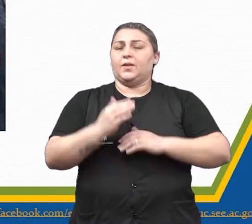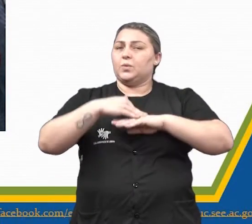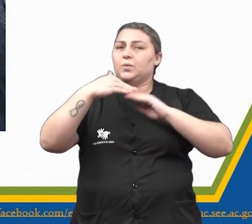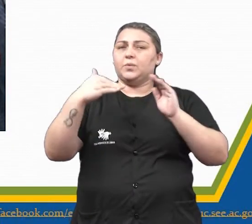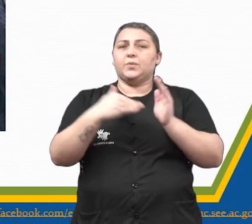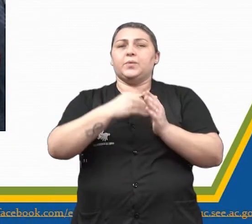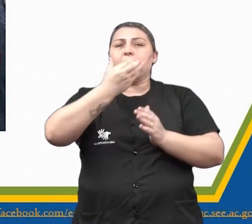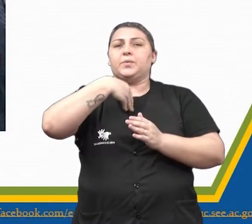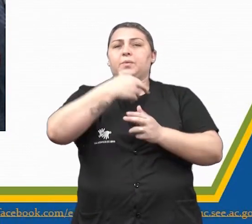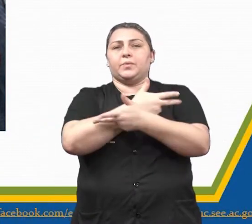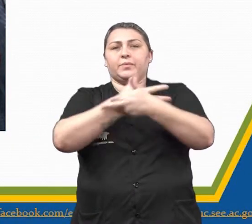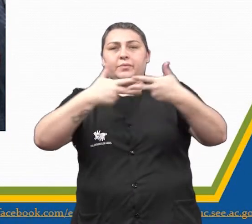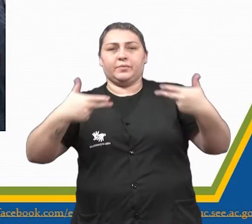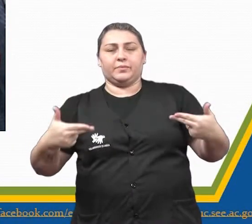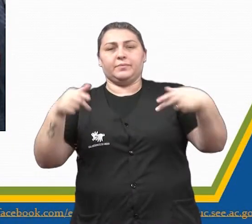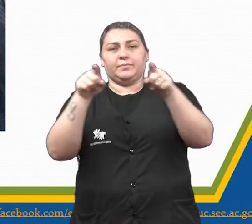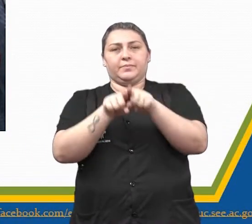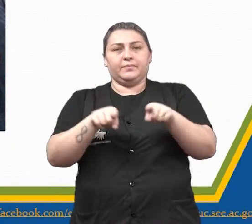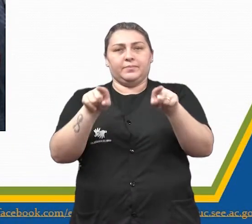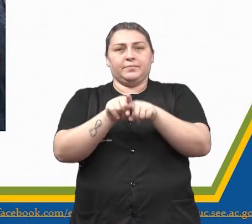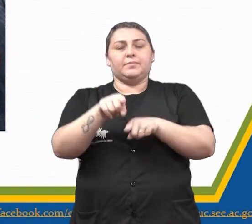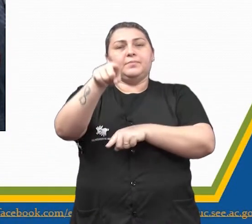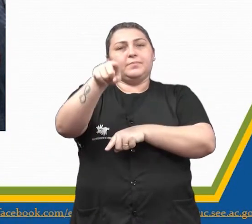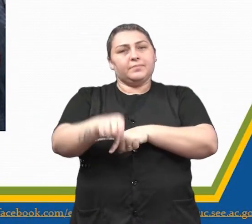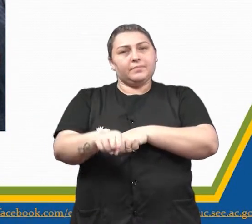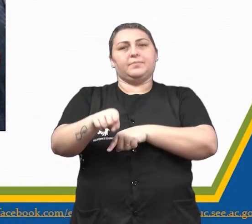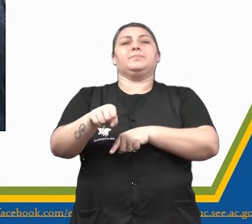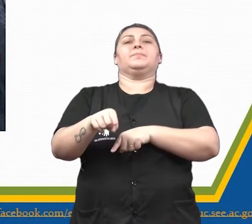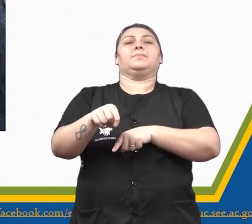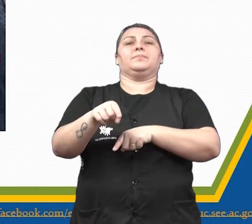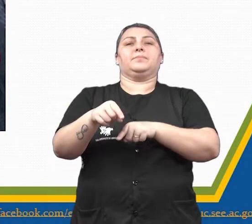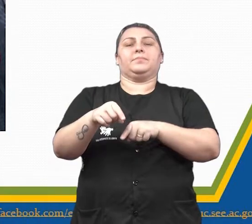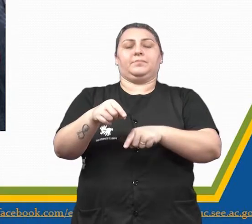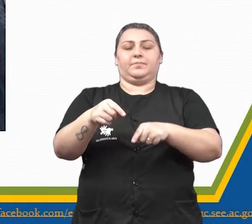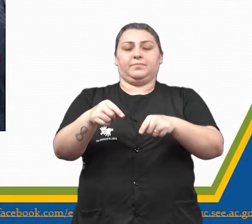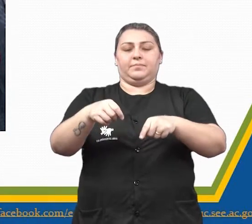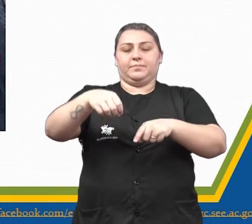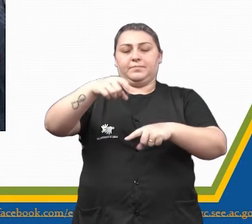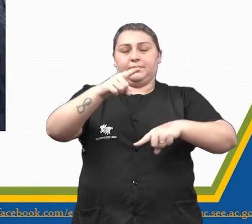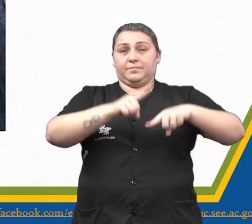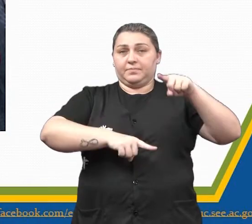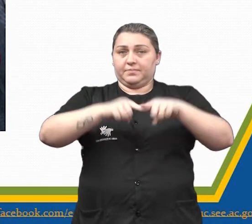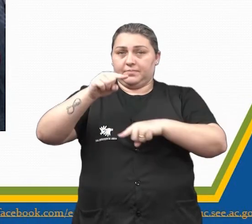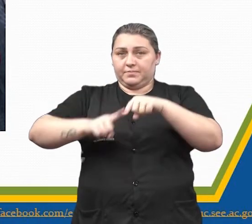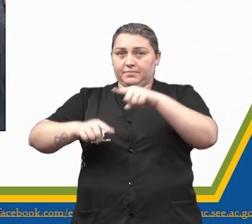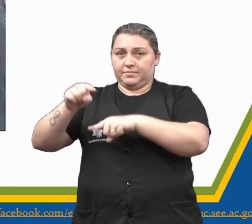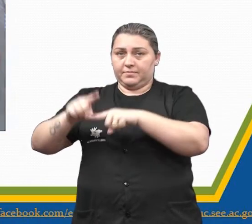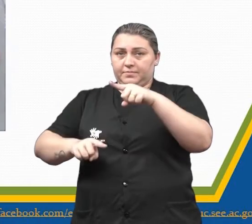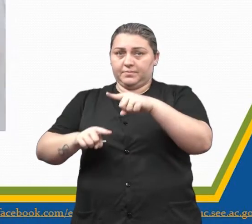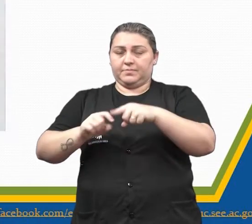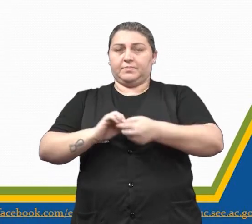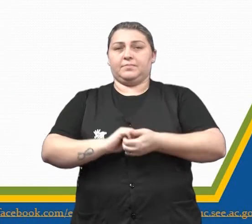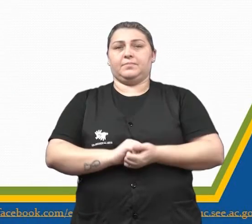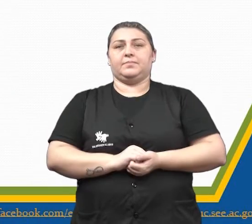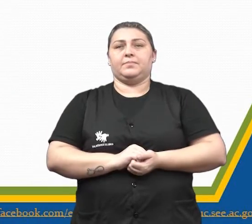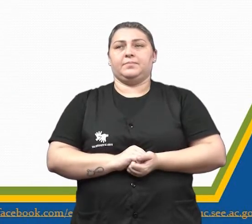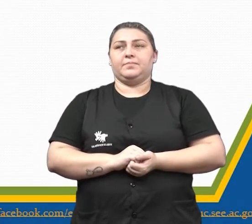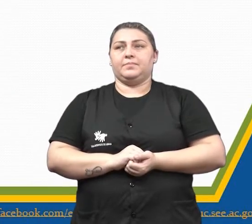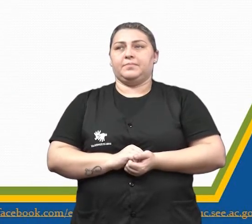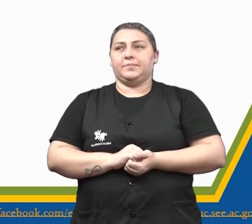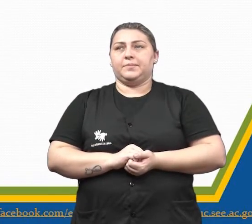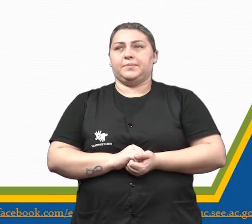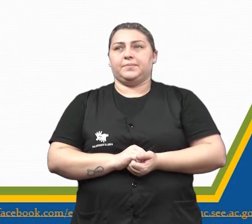Todo e qualquer tipo de fruta também é uma matéria, porque ela ocupa um lugar no espaço.